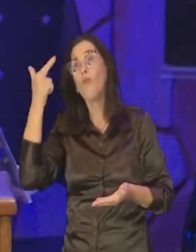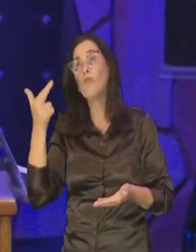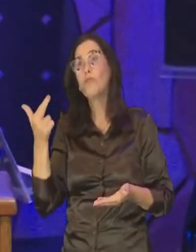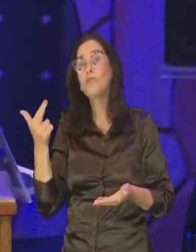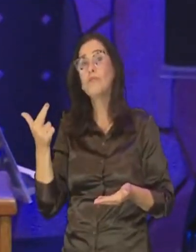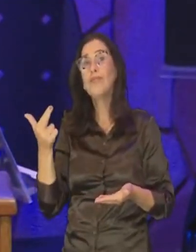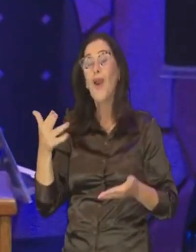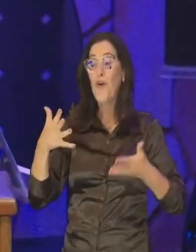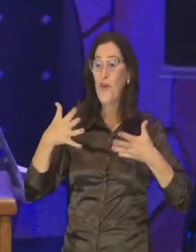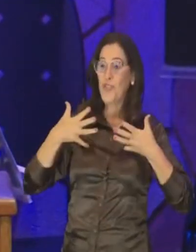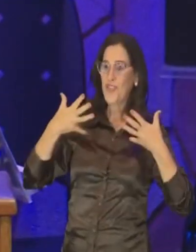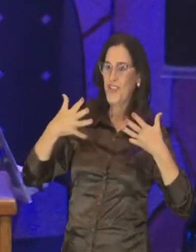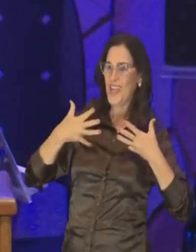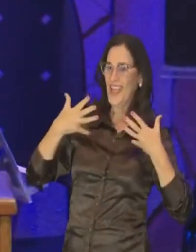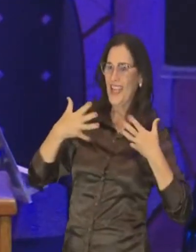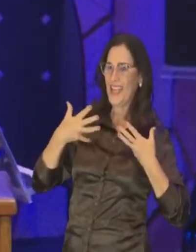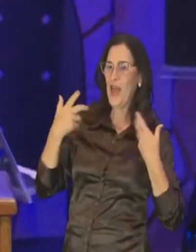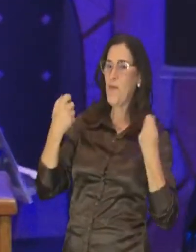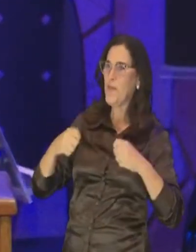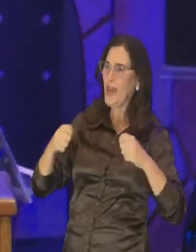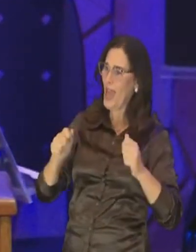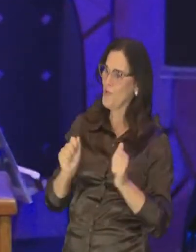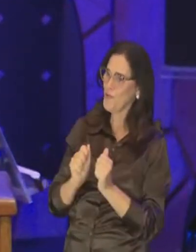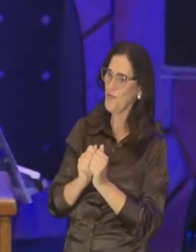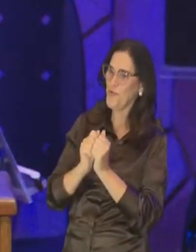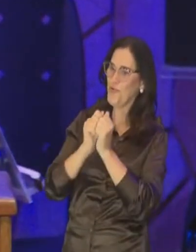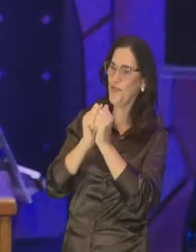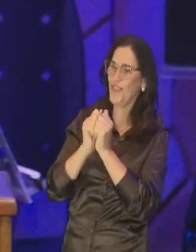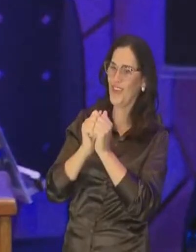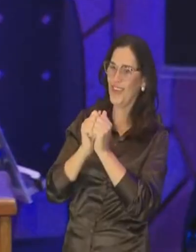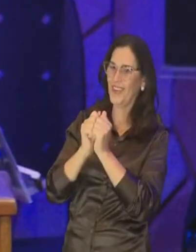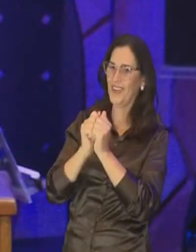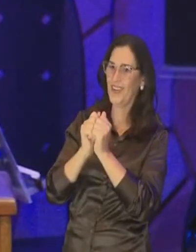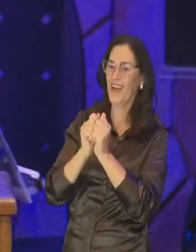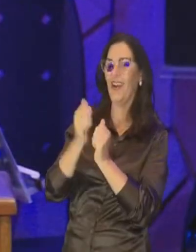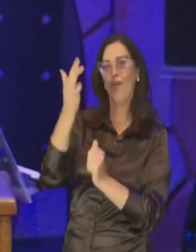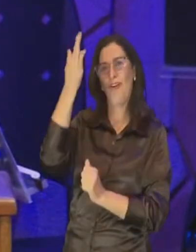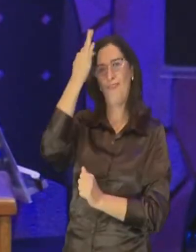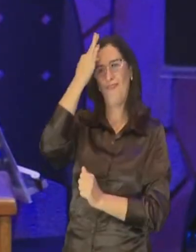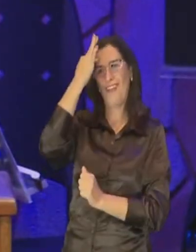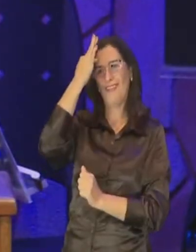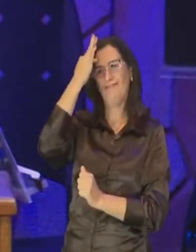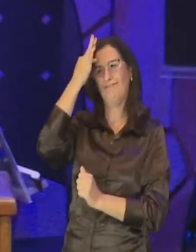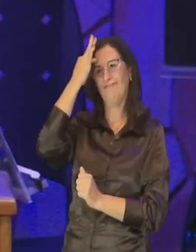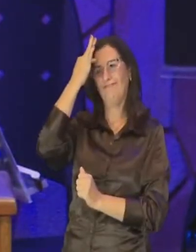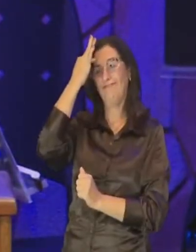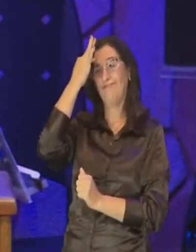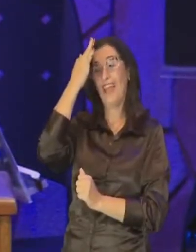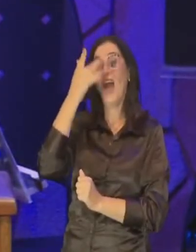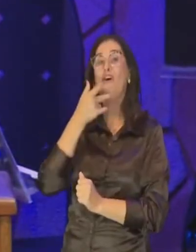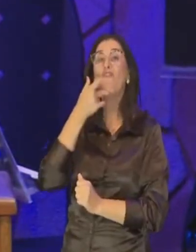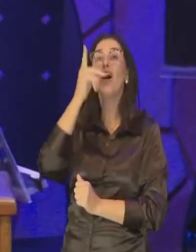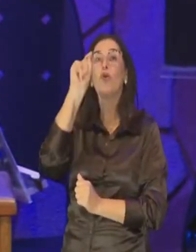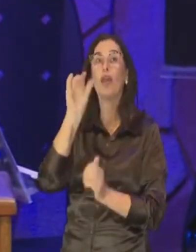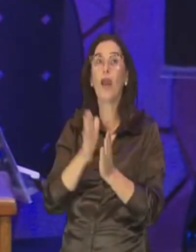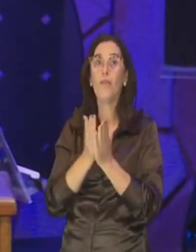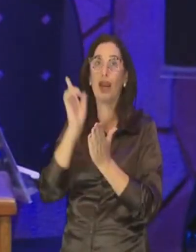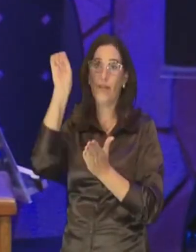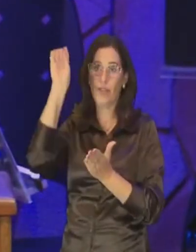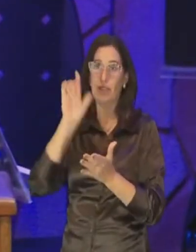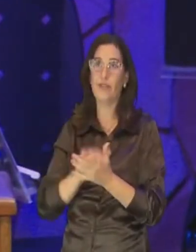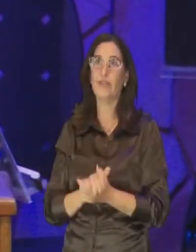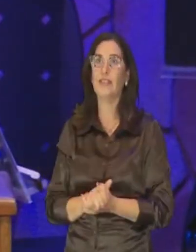onde a alegria precisa andar sempre junto com a fé. Diz assim a palavra do